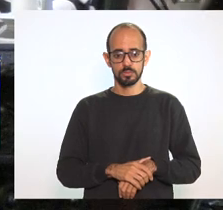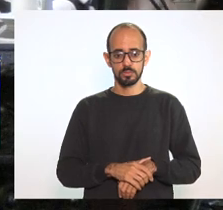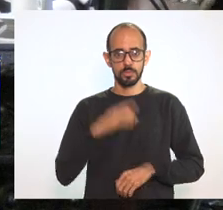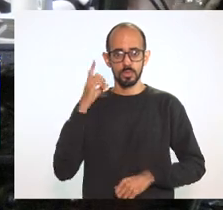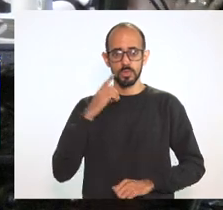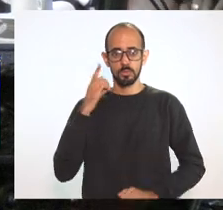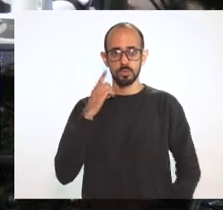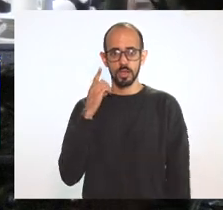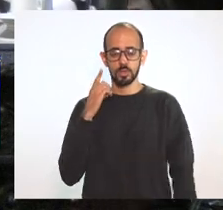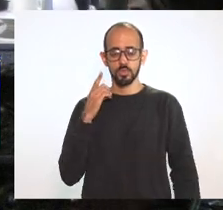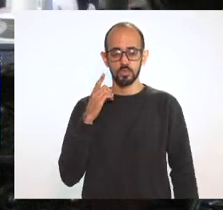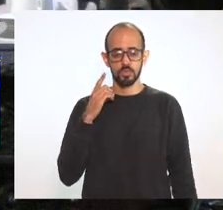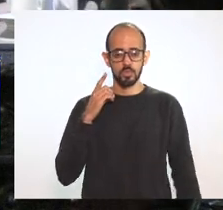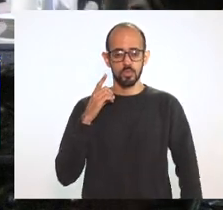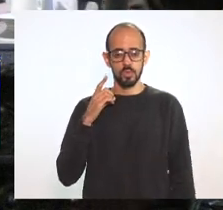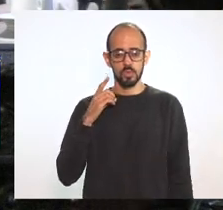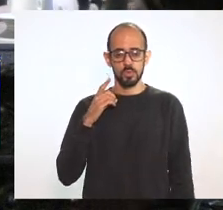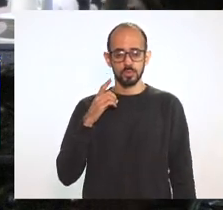deputado,